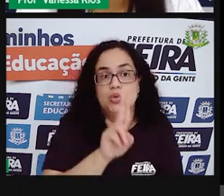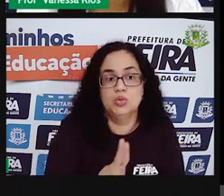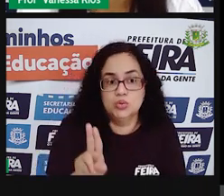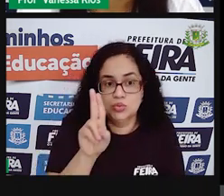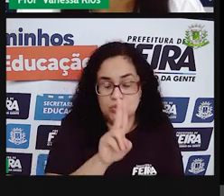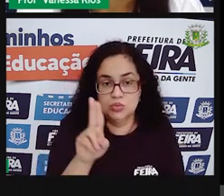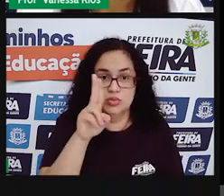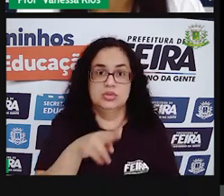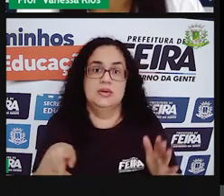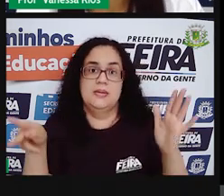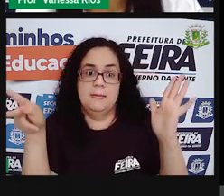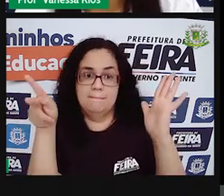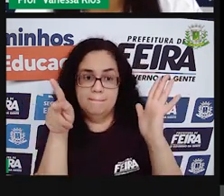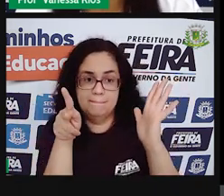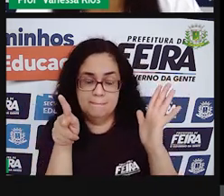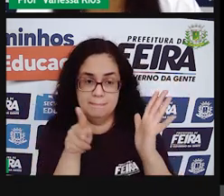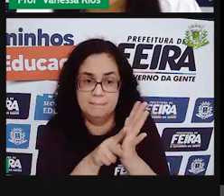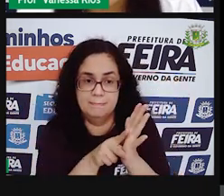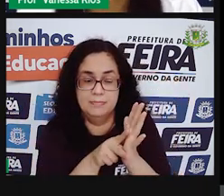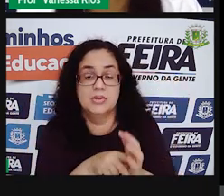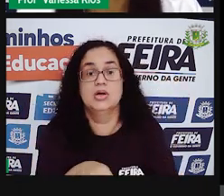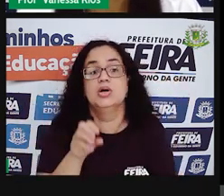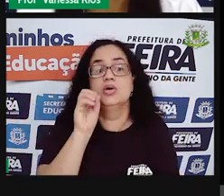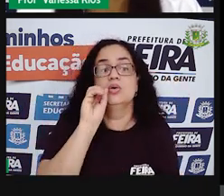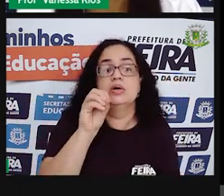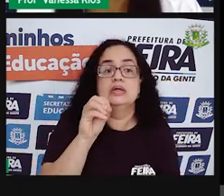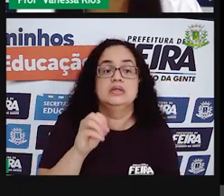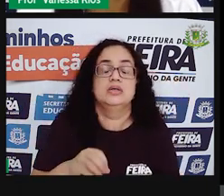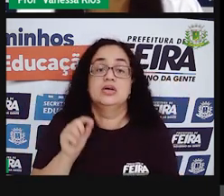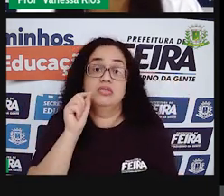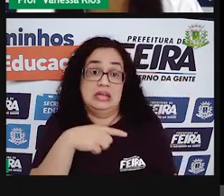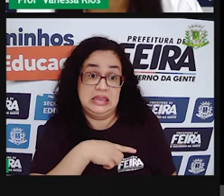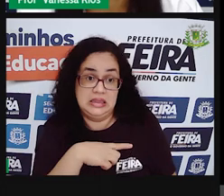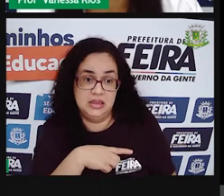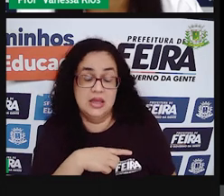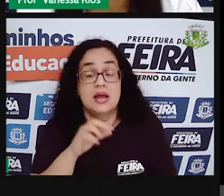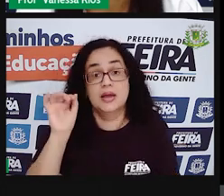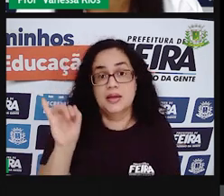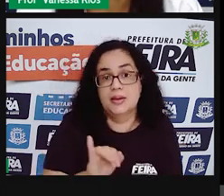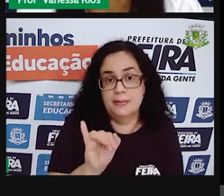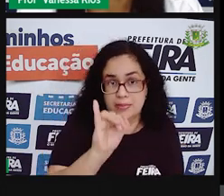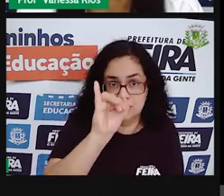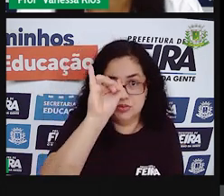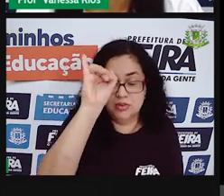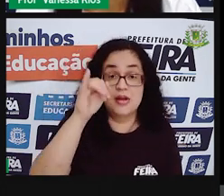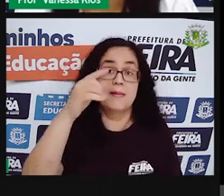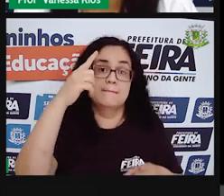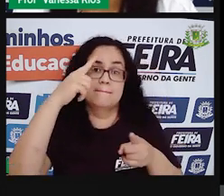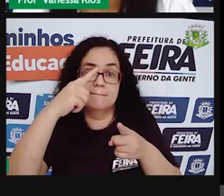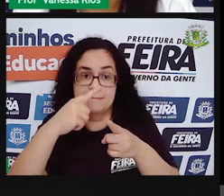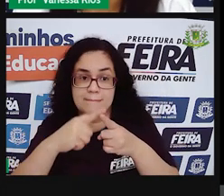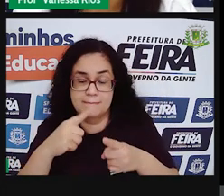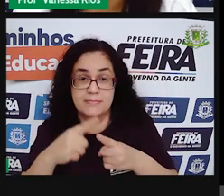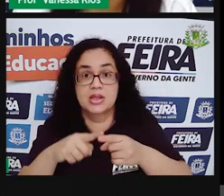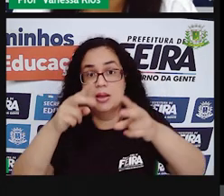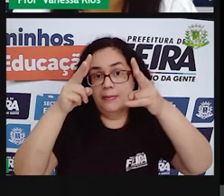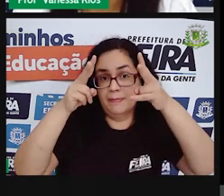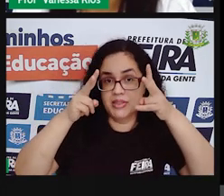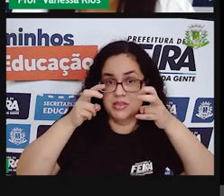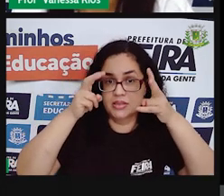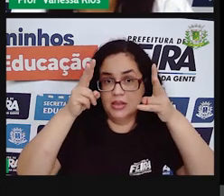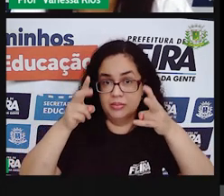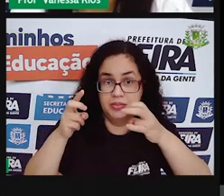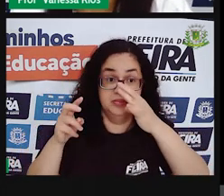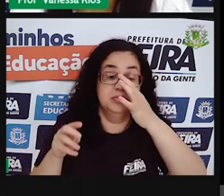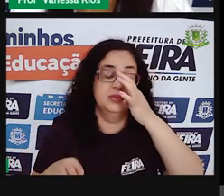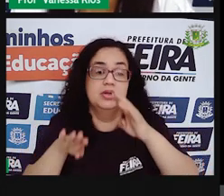essa propriedade ao fim que vai ser dado, é muito importante. Porque a gente percebe que